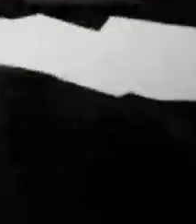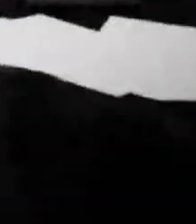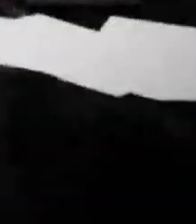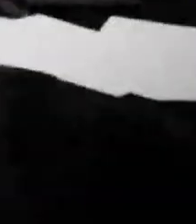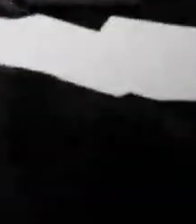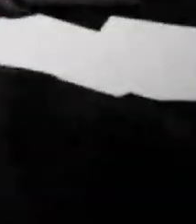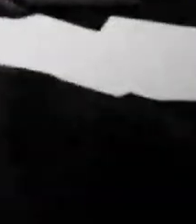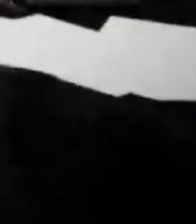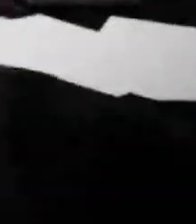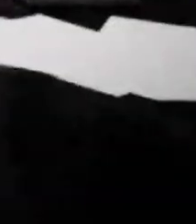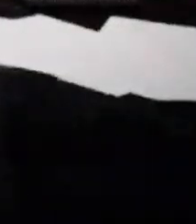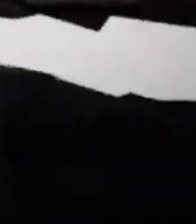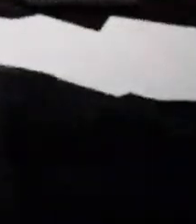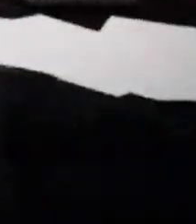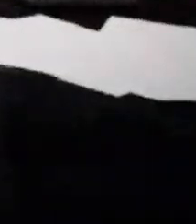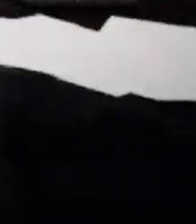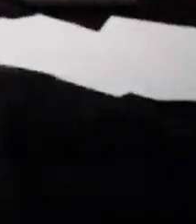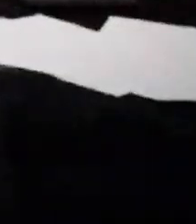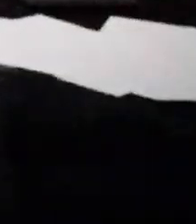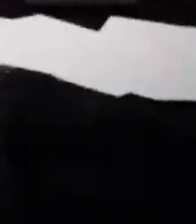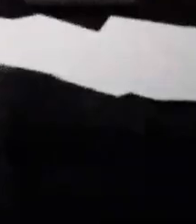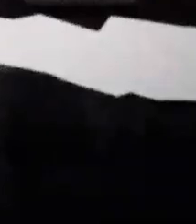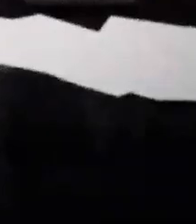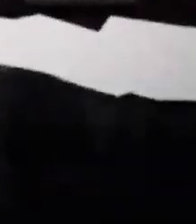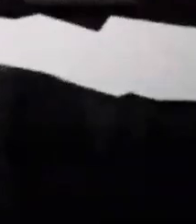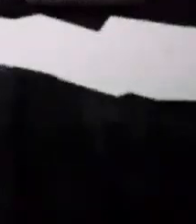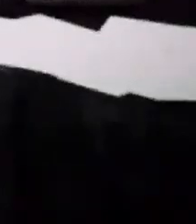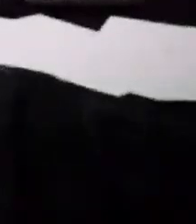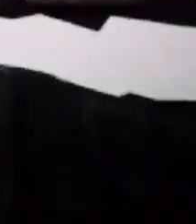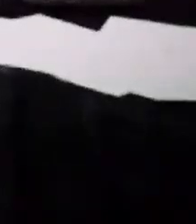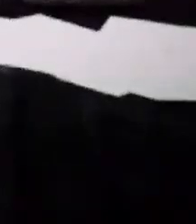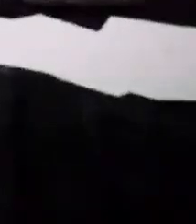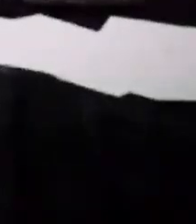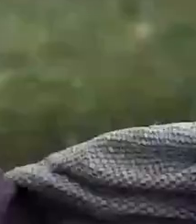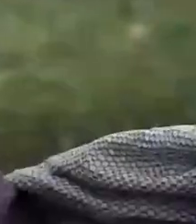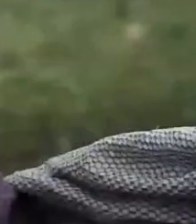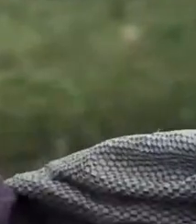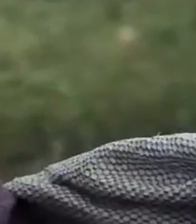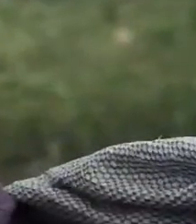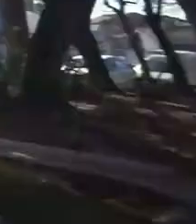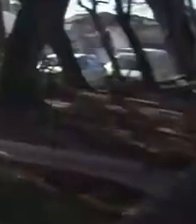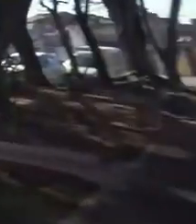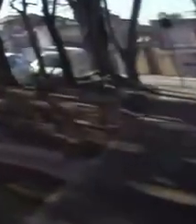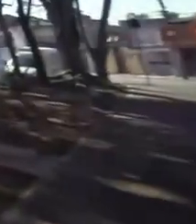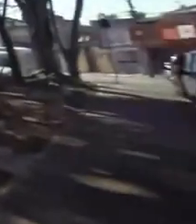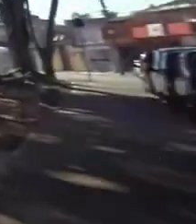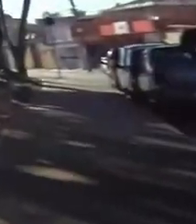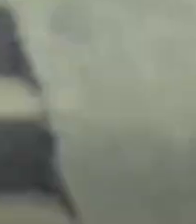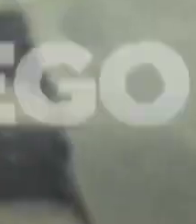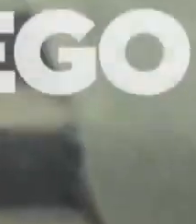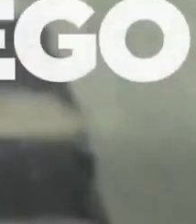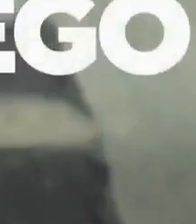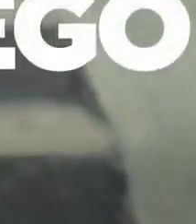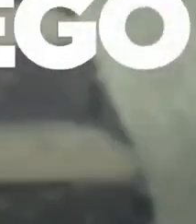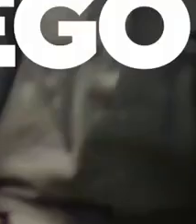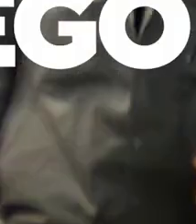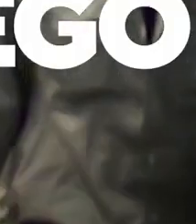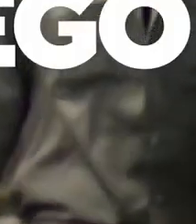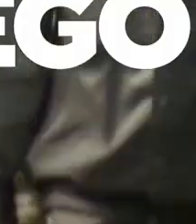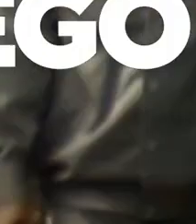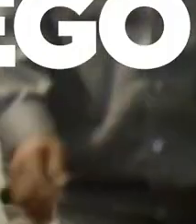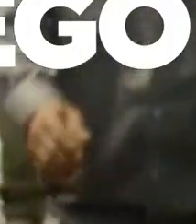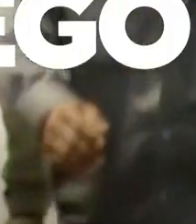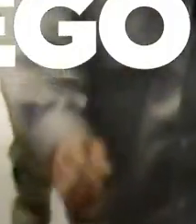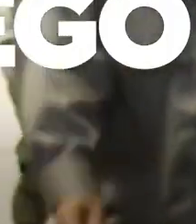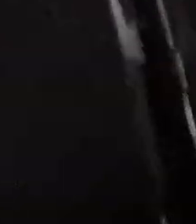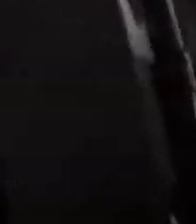mas auxílio emergencial era para 3 meses e agora acabou. O povo quer emprego, quer